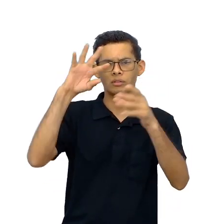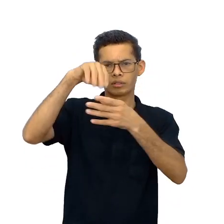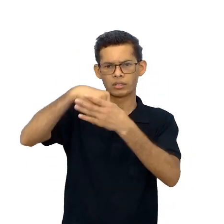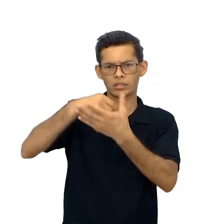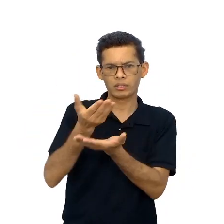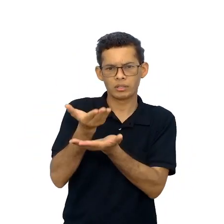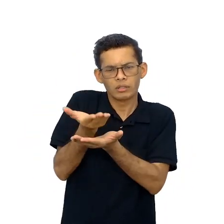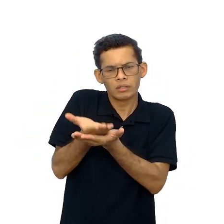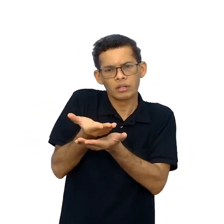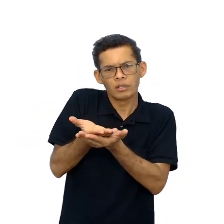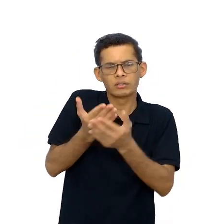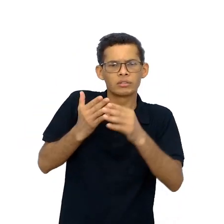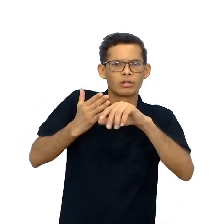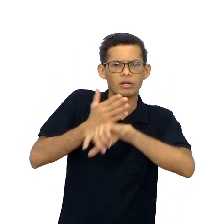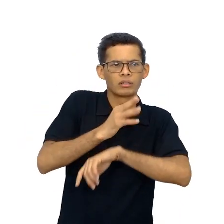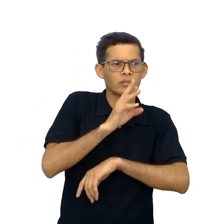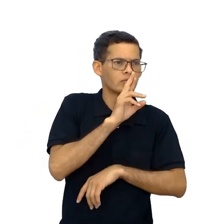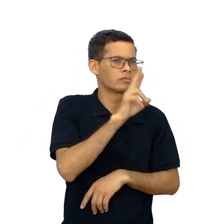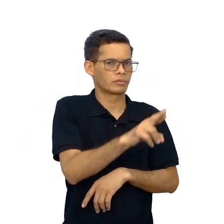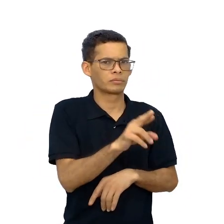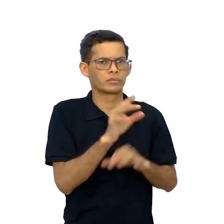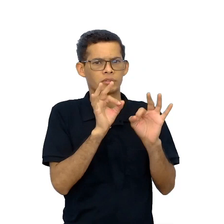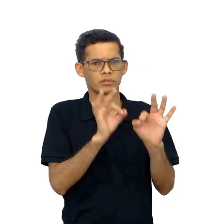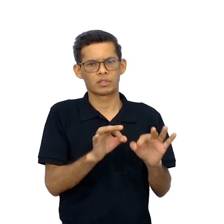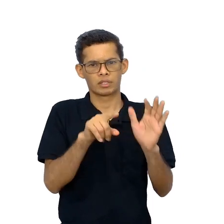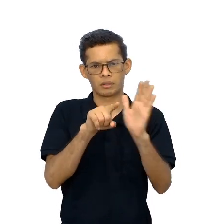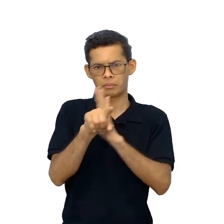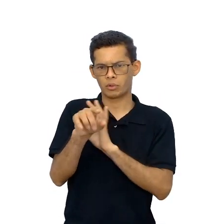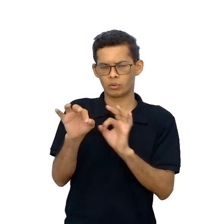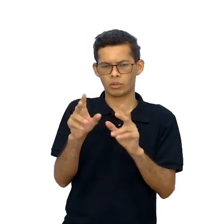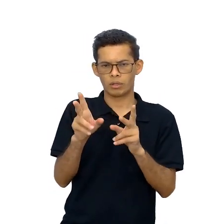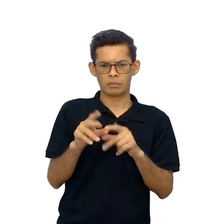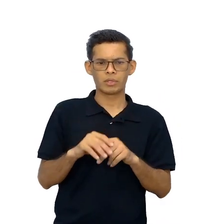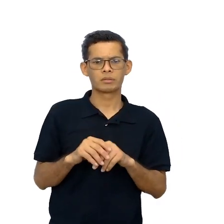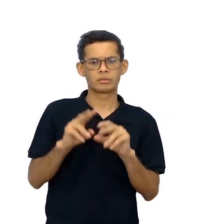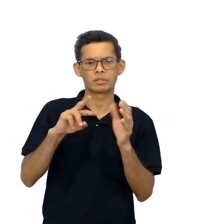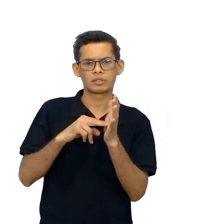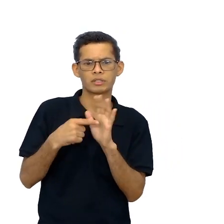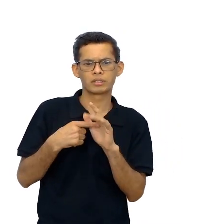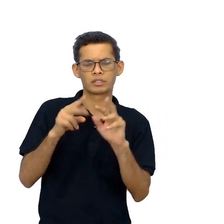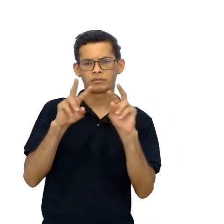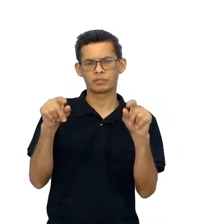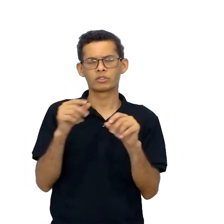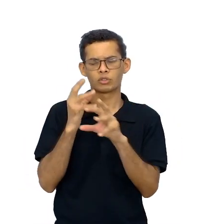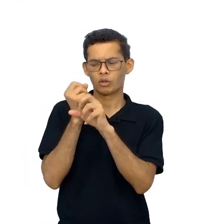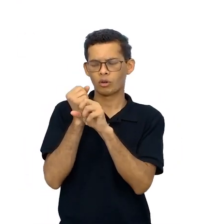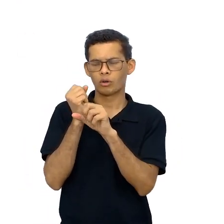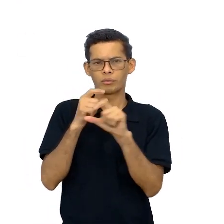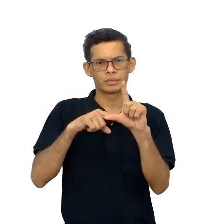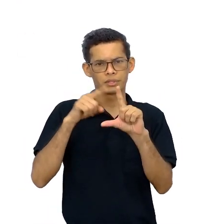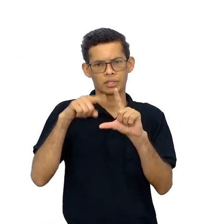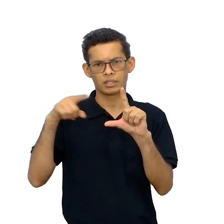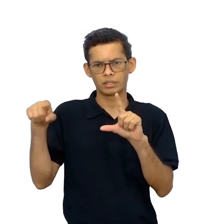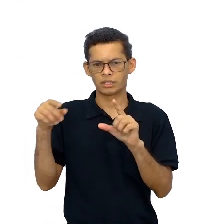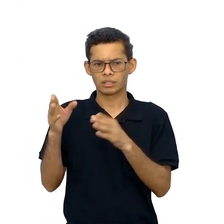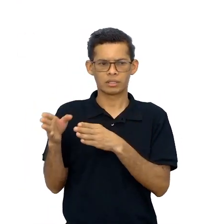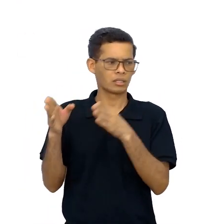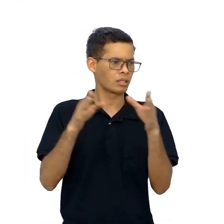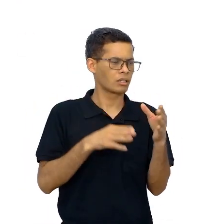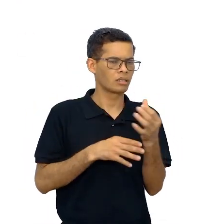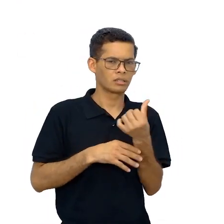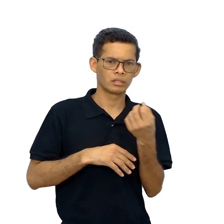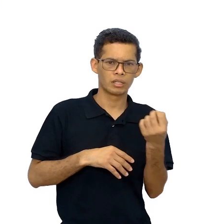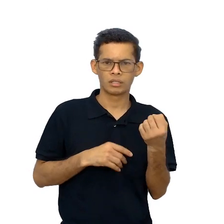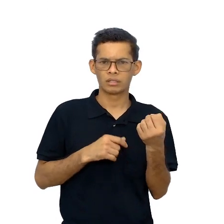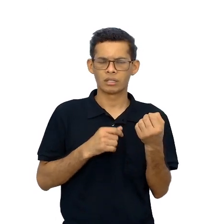escola, né, acertou a essa questão, né, que é de probabilidade e estatística, e os outros 60 ainda